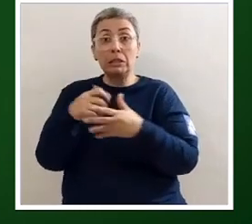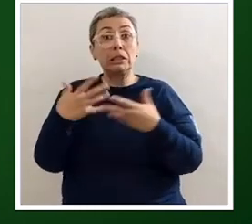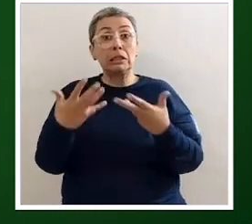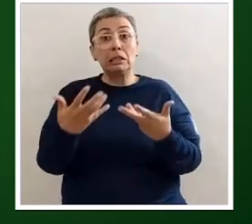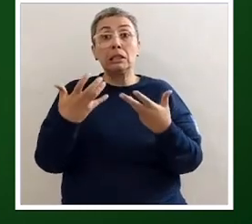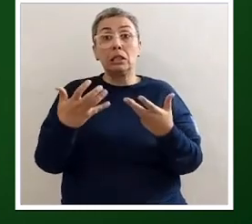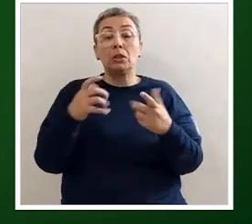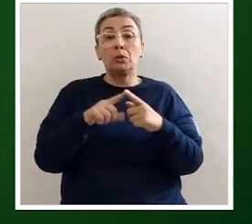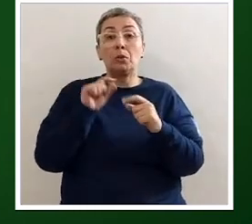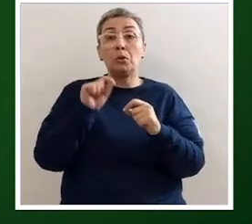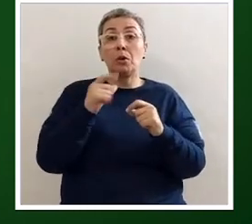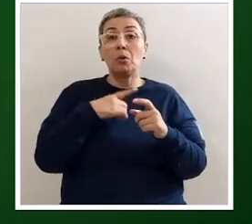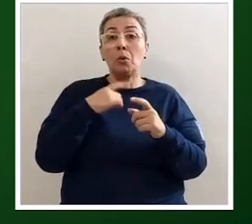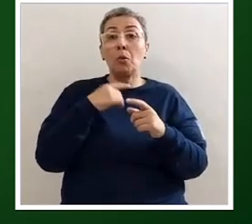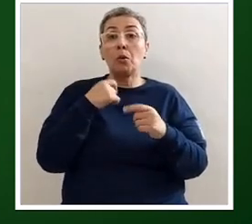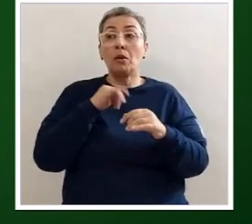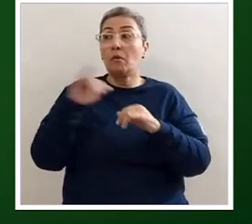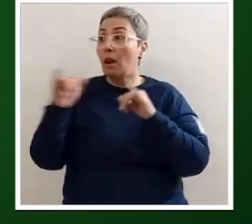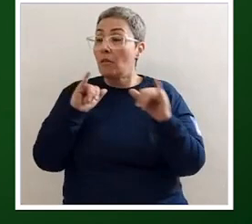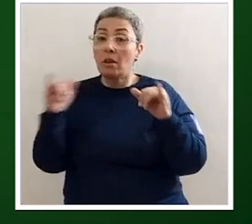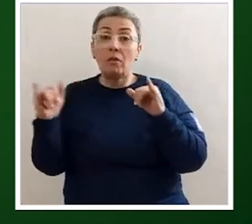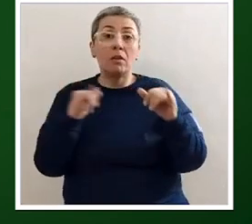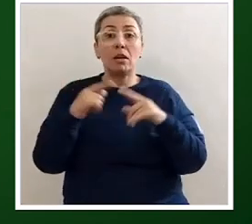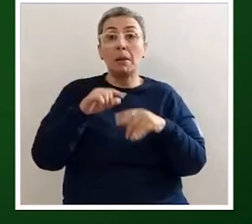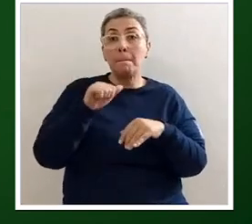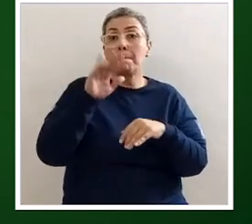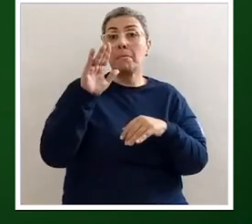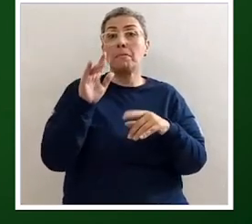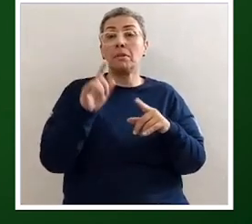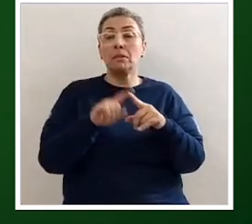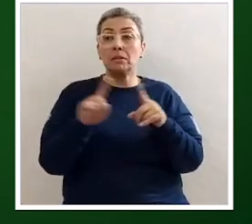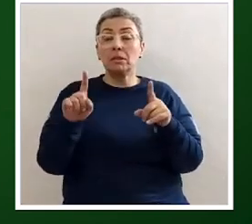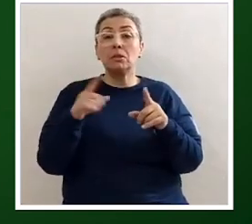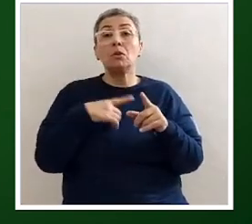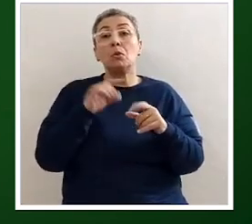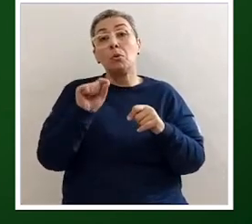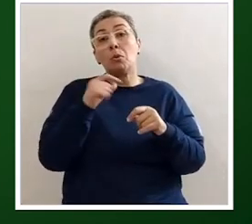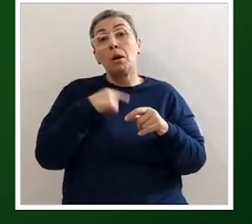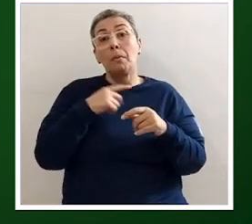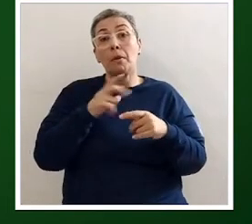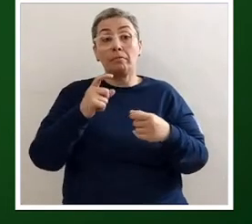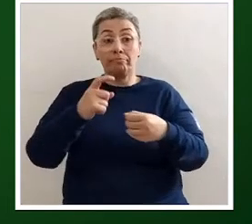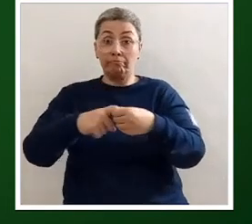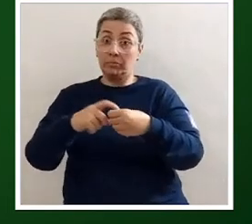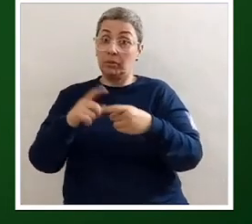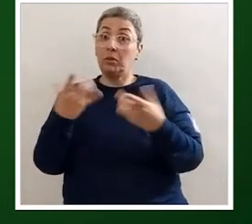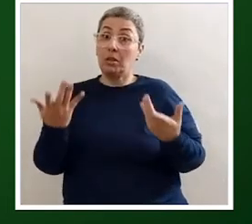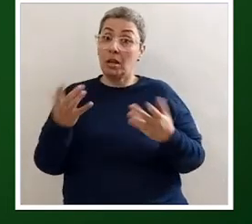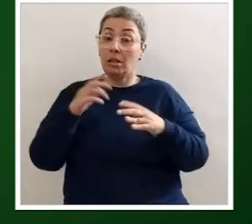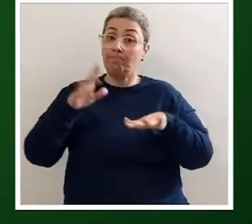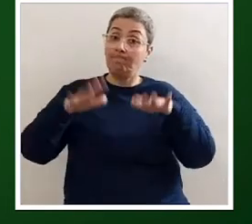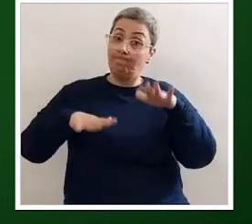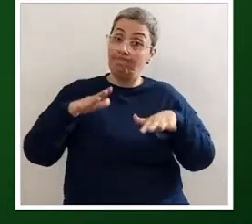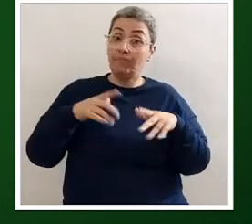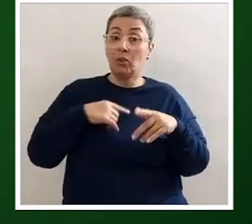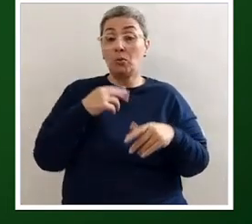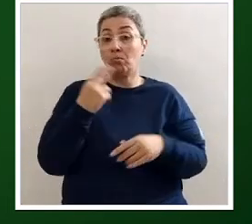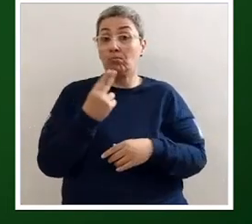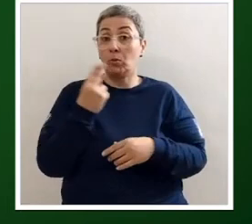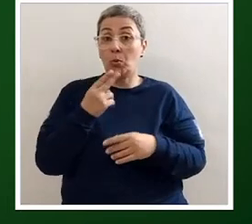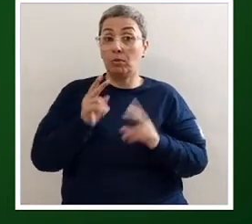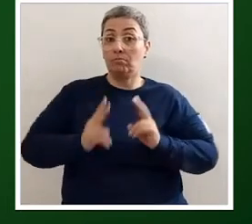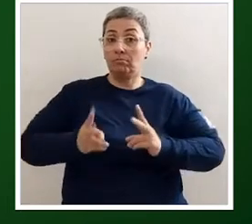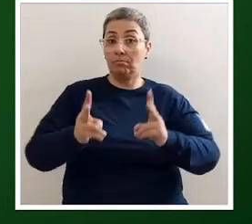queriam né aí um comenta com o outro queriam até mais mas como é parceria e às vezes a gente não consegue